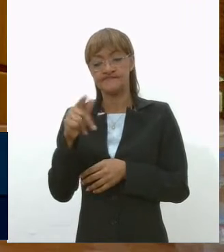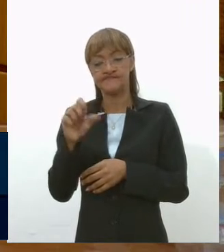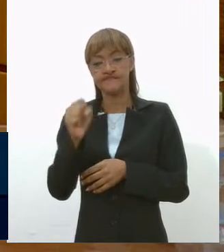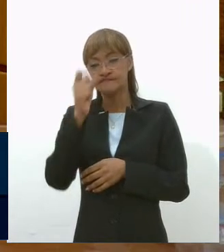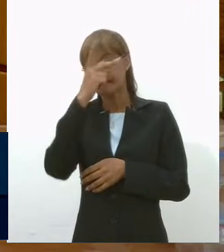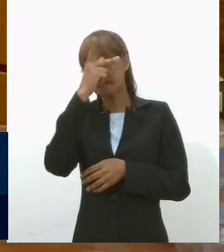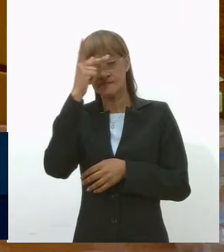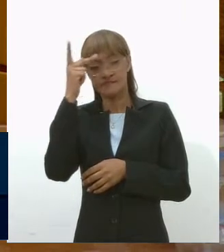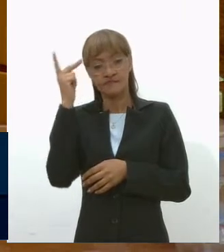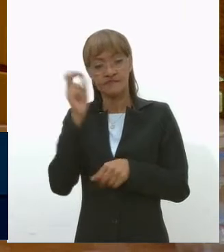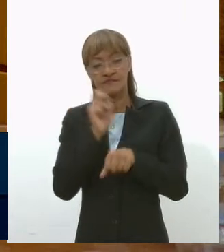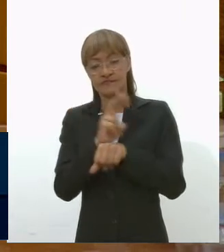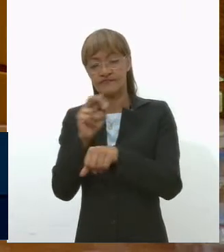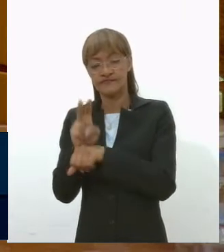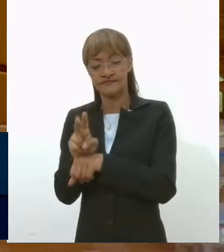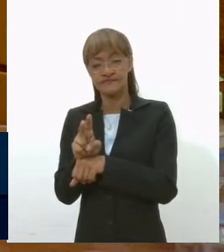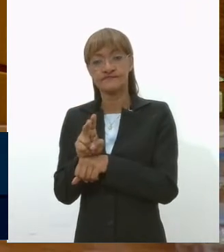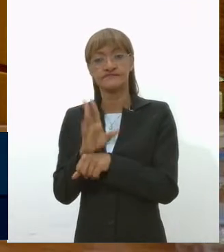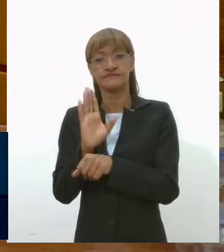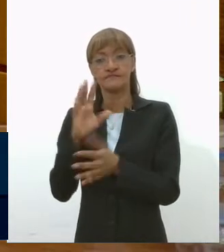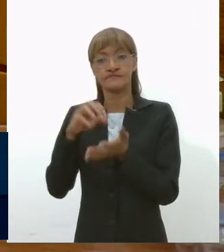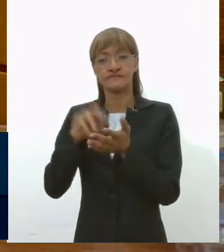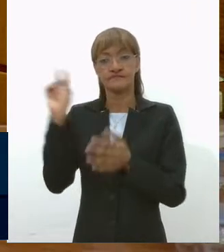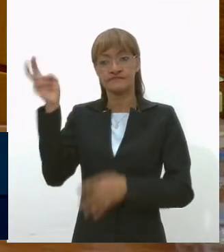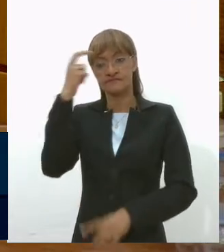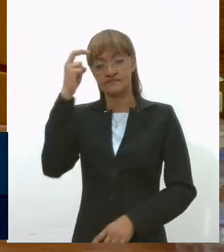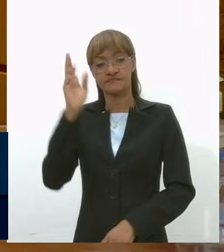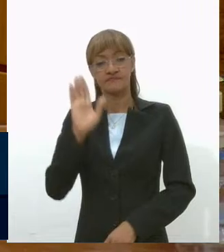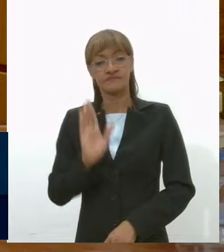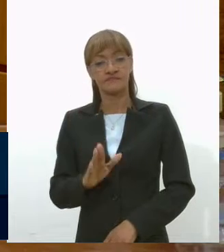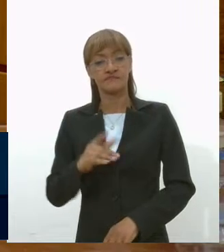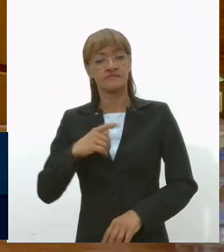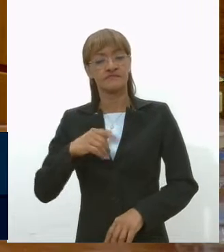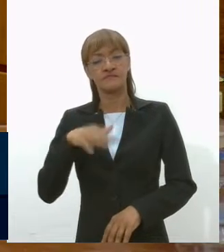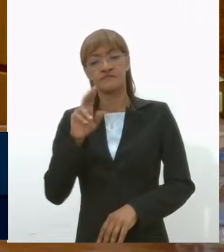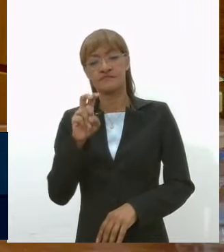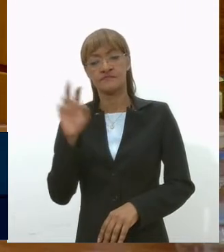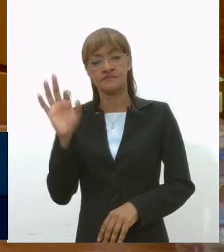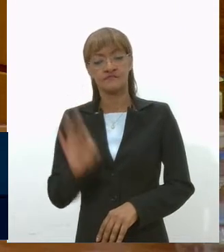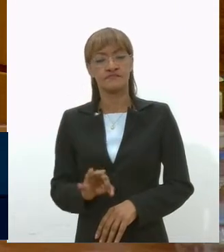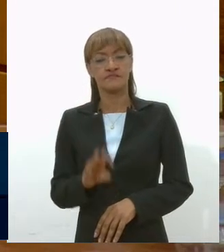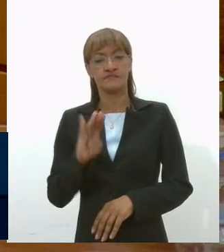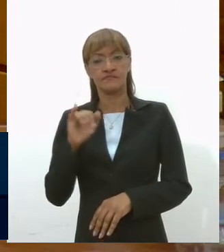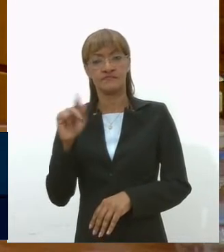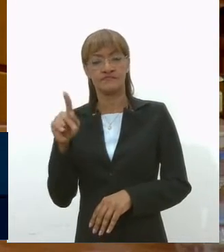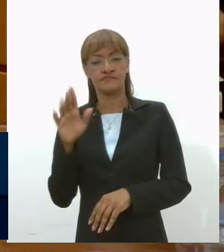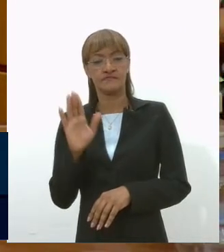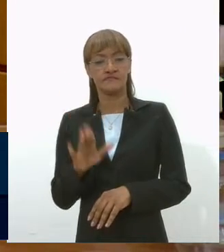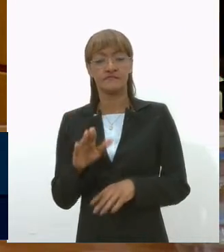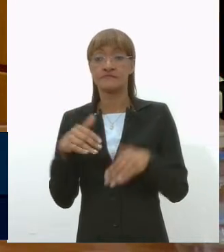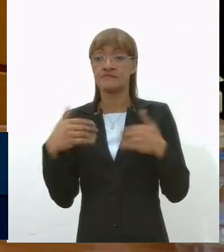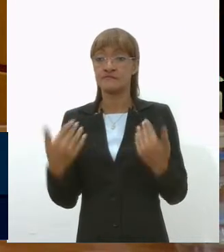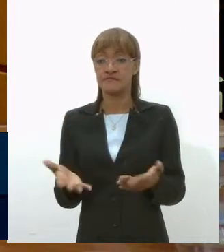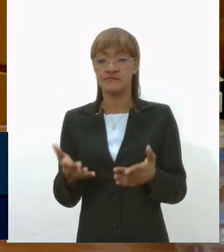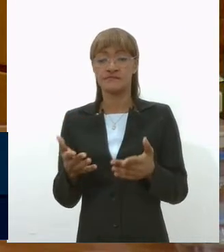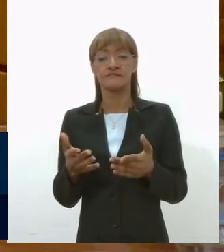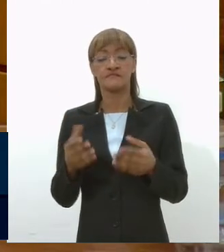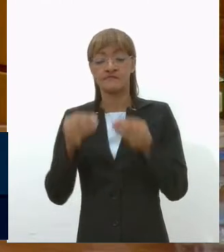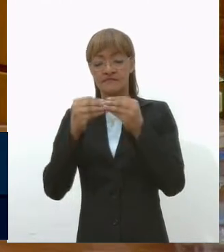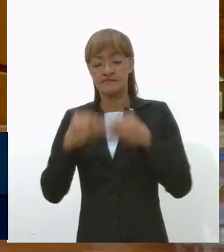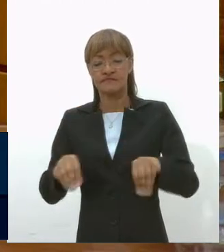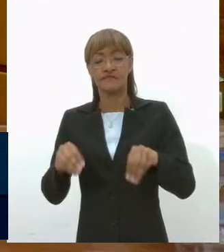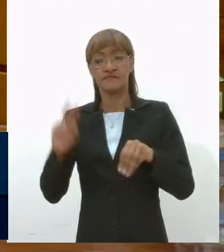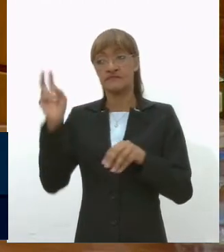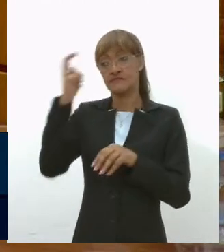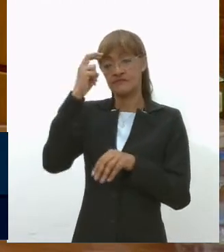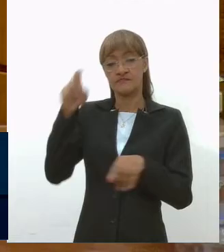empregadas através do setor cultural e um setor que movimenta 5% do PIB. Portanto, além de prejudicar a cultura, prejudica a